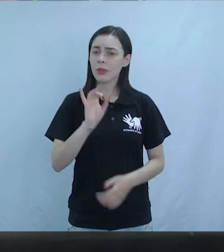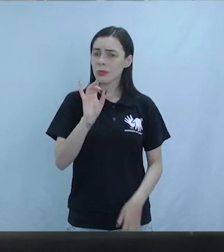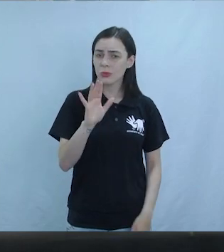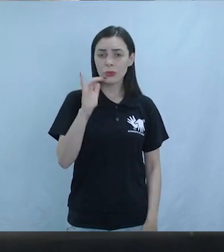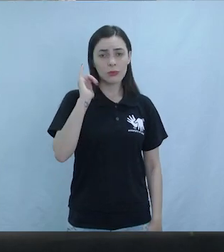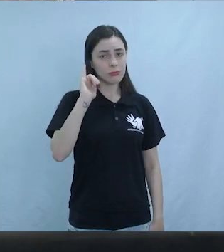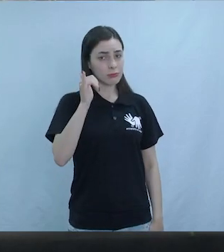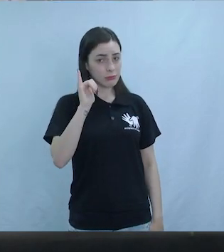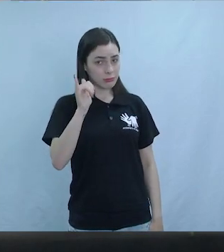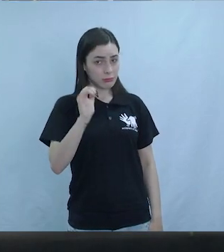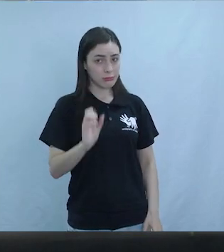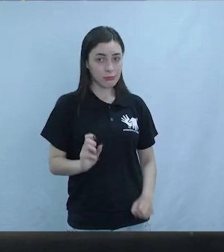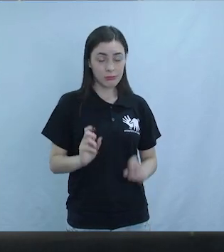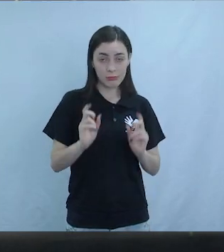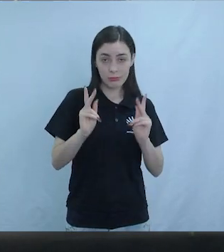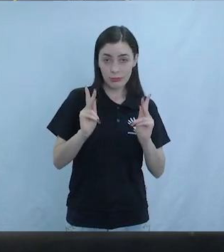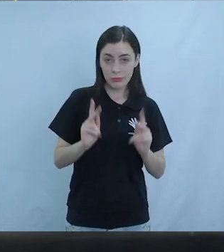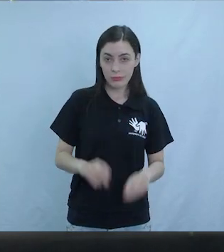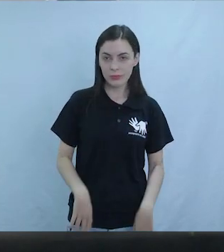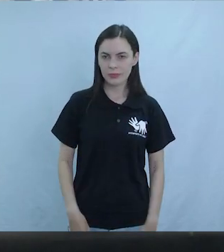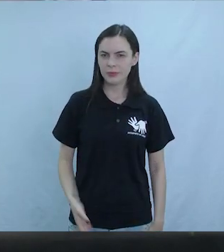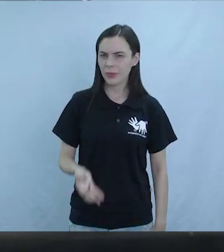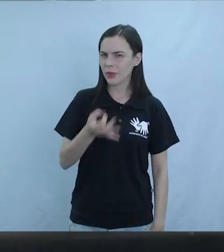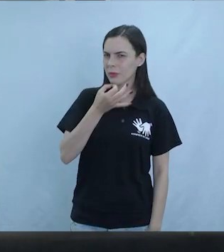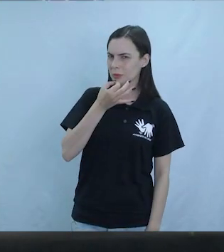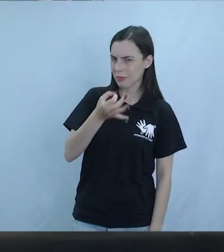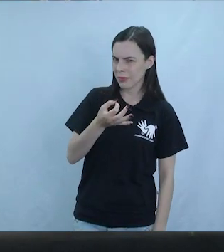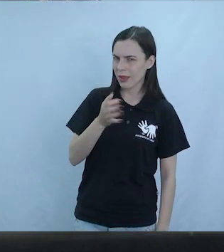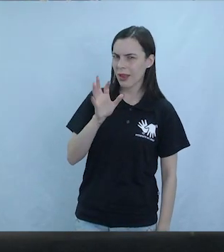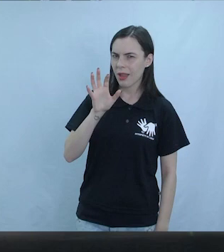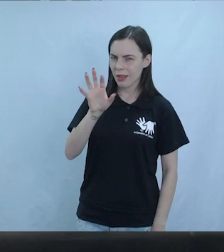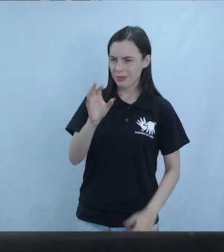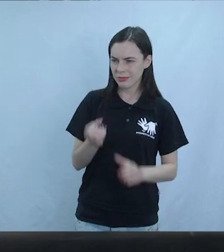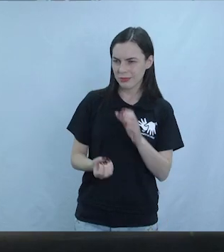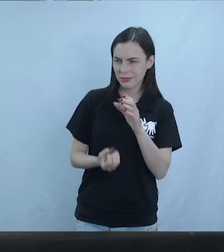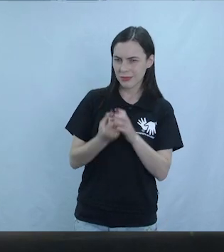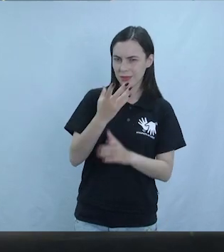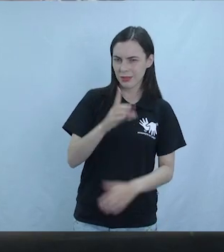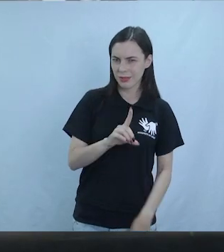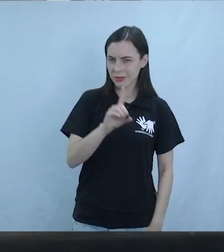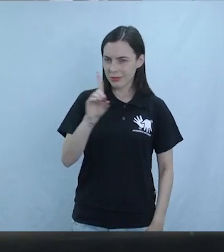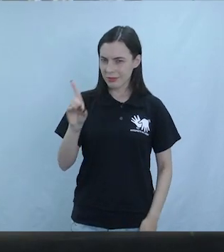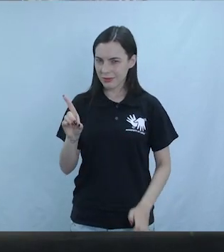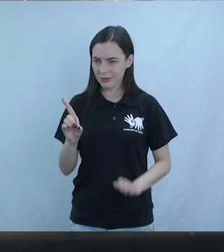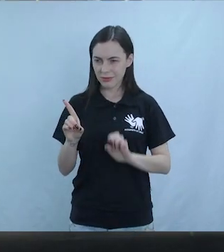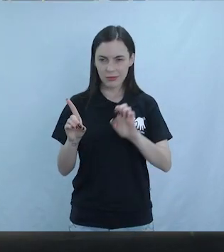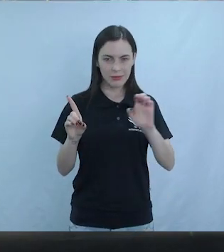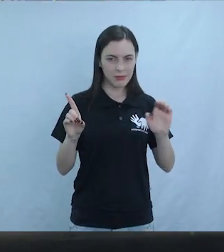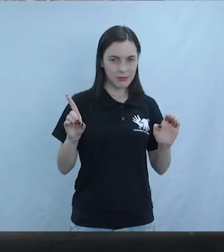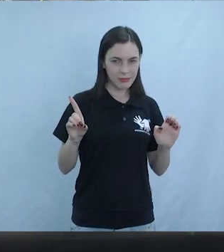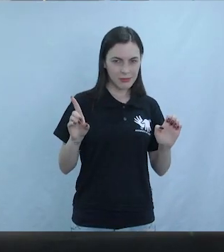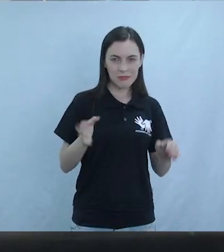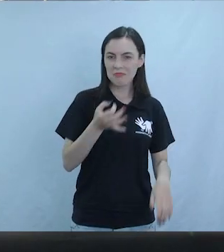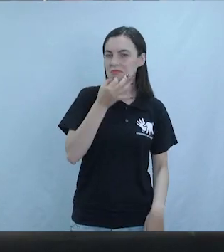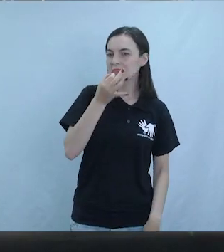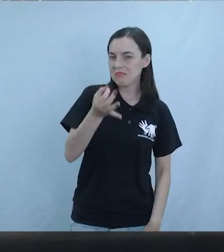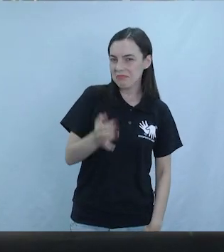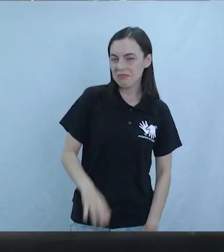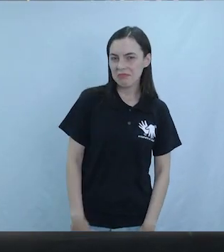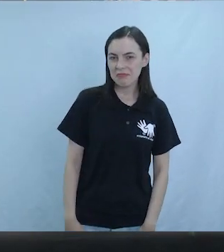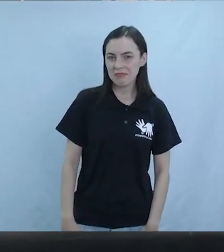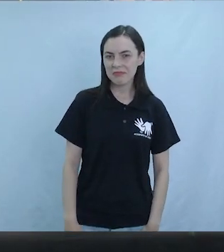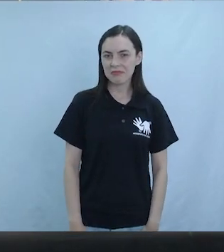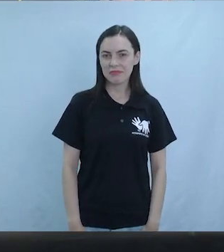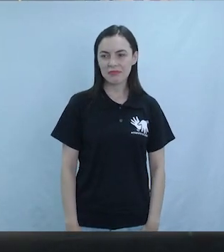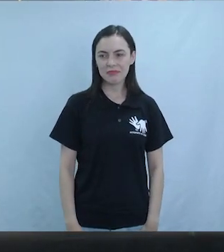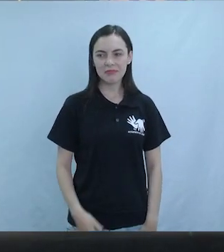uma história. E você acha que foi assim que surgiram? A história do destro e do canhoto? O que